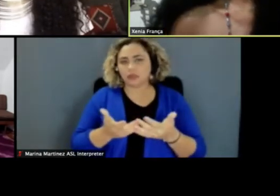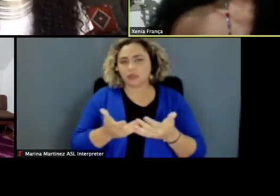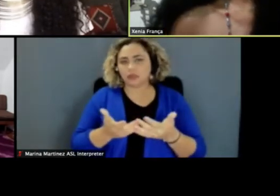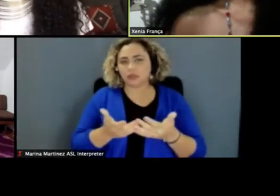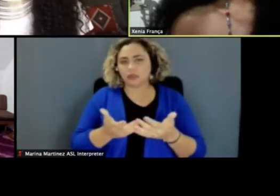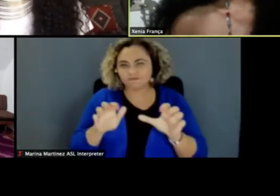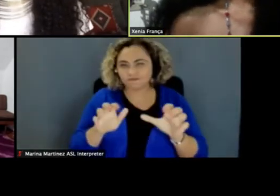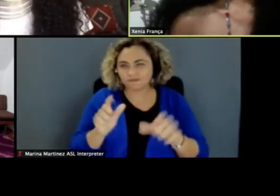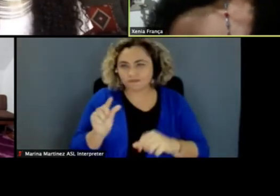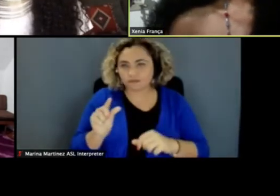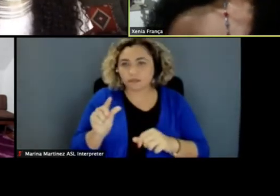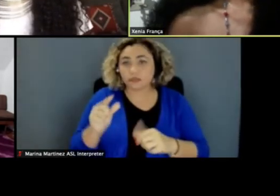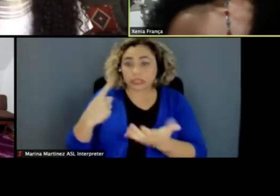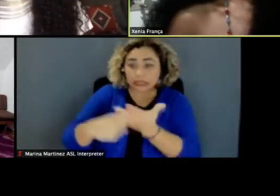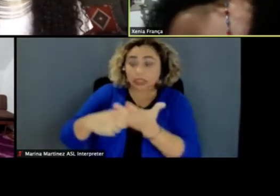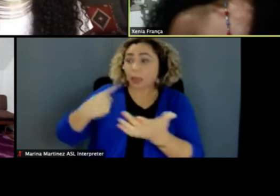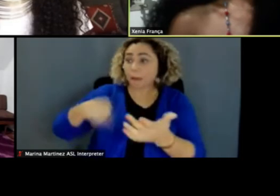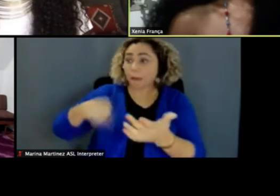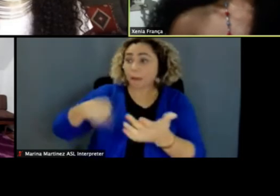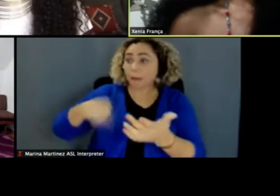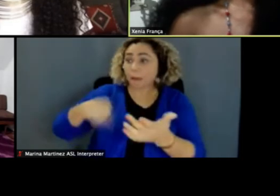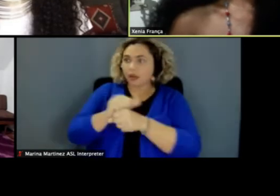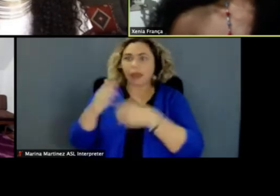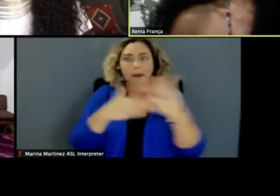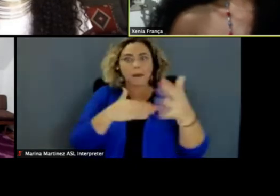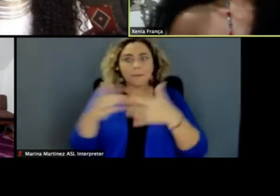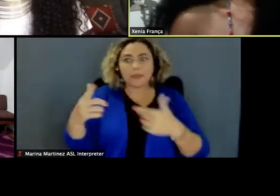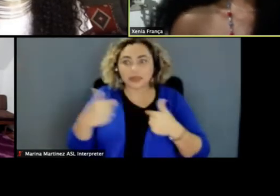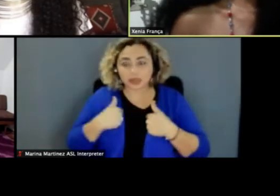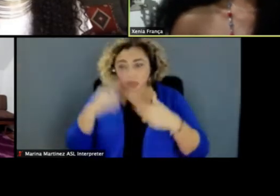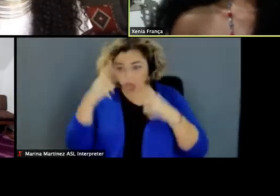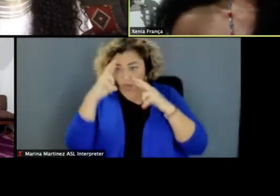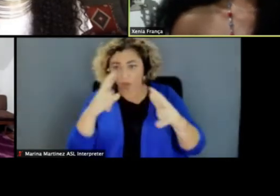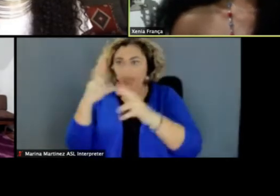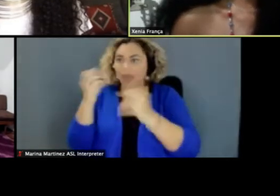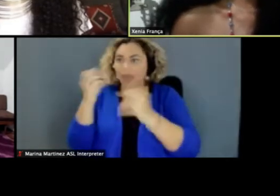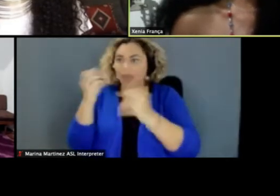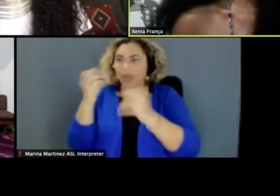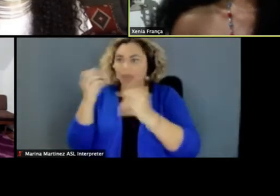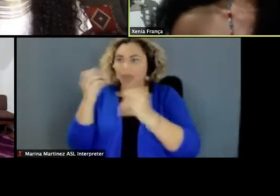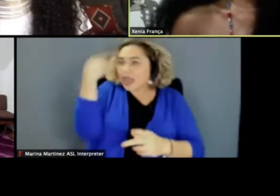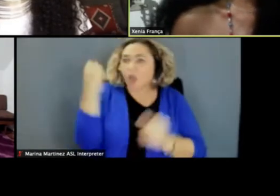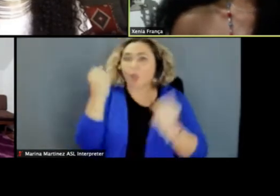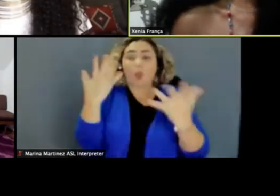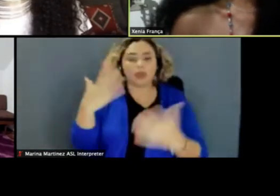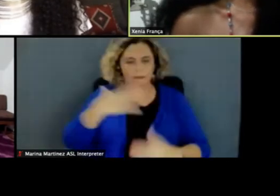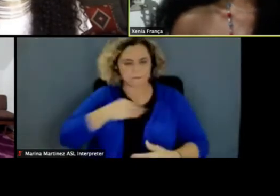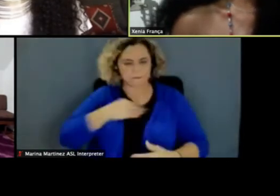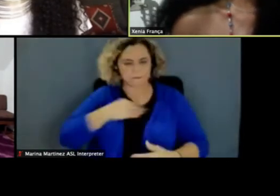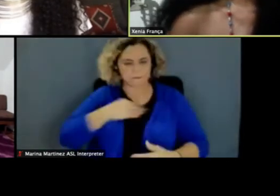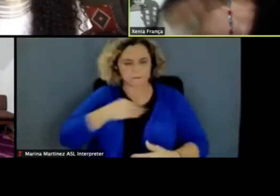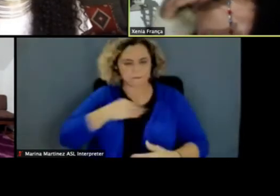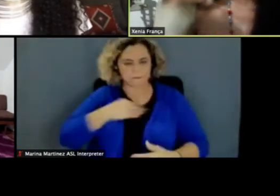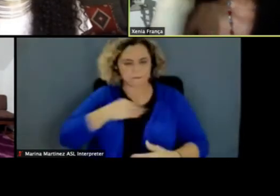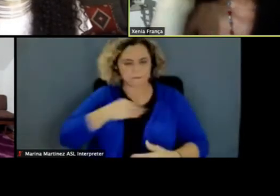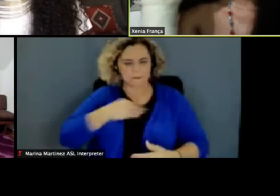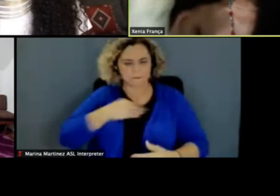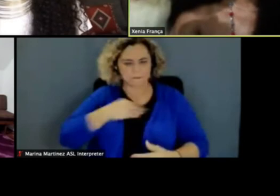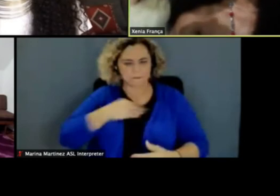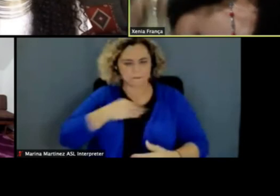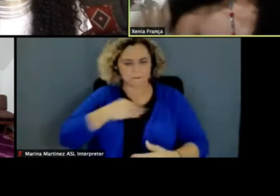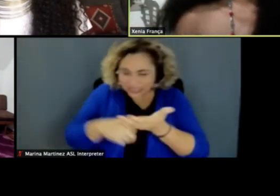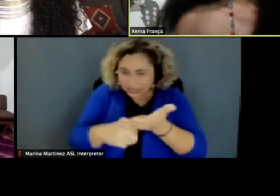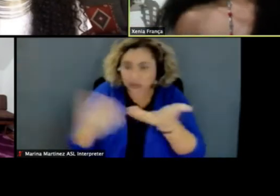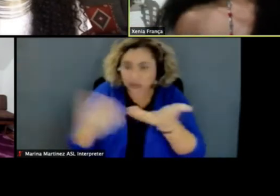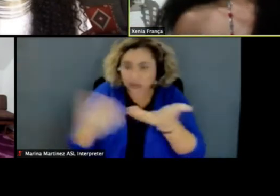que escutam meu trabalho a pensarem a respeito disso, tanto as pessoas negras quanto as pessoas brancas, e a gente criar uma discussão em outro